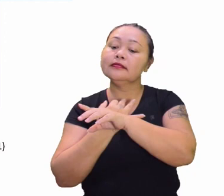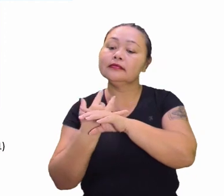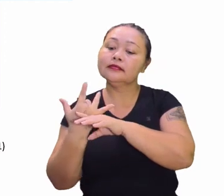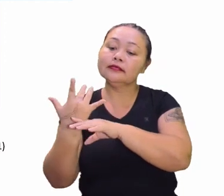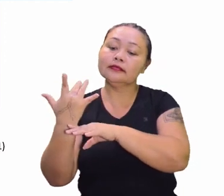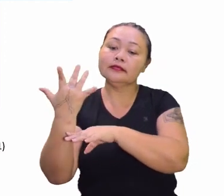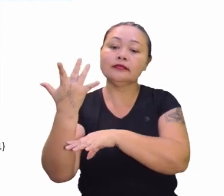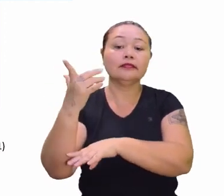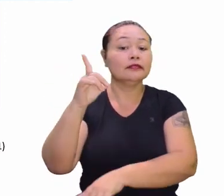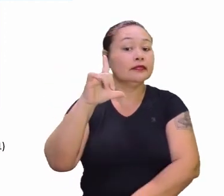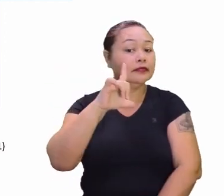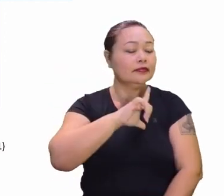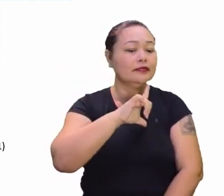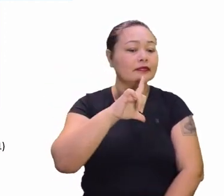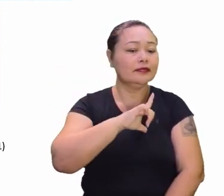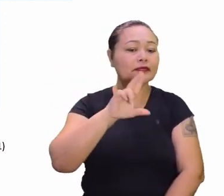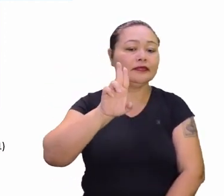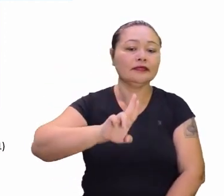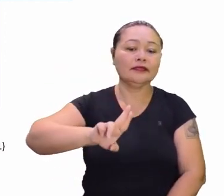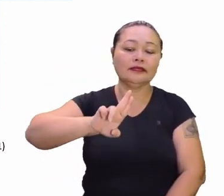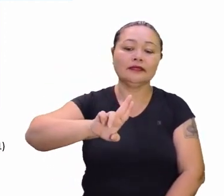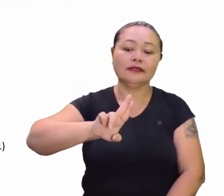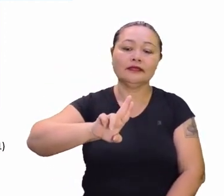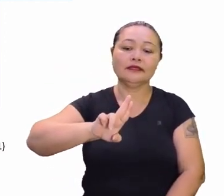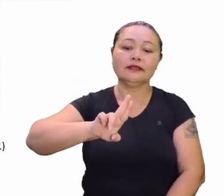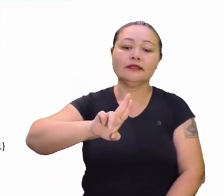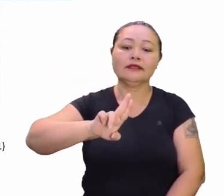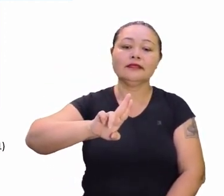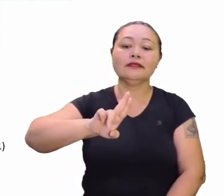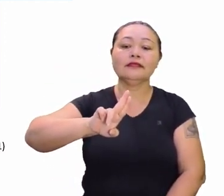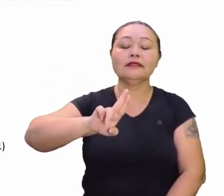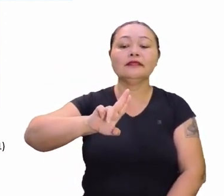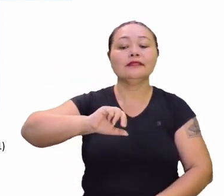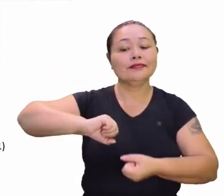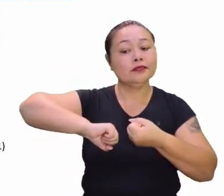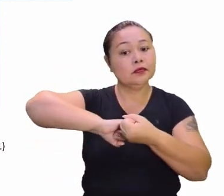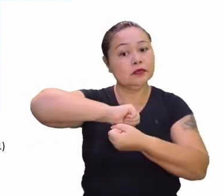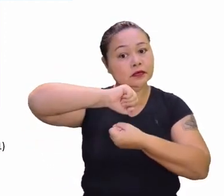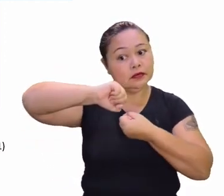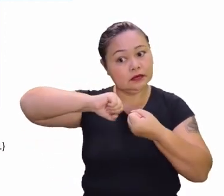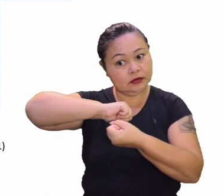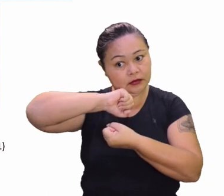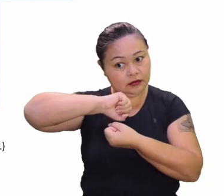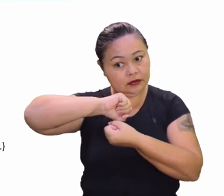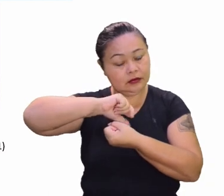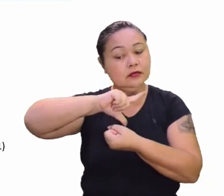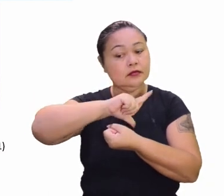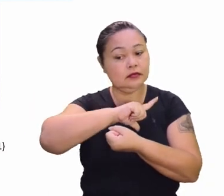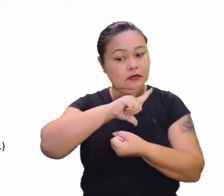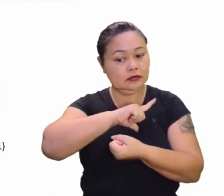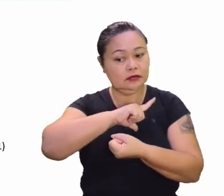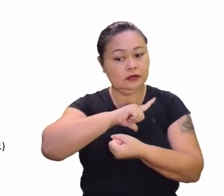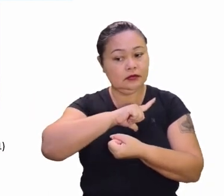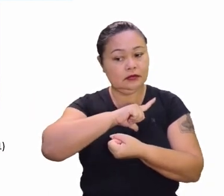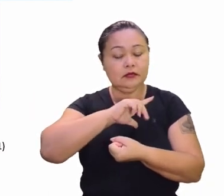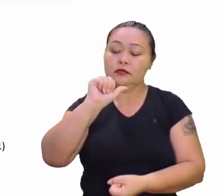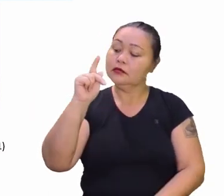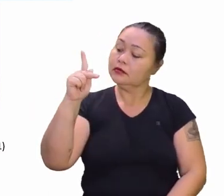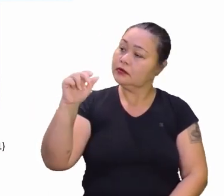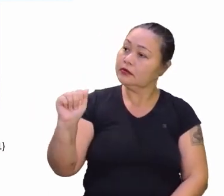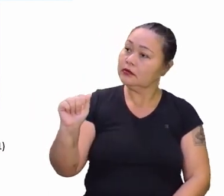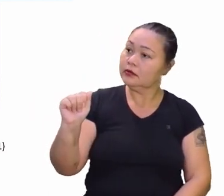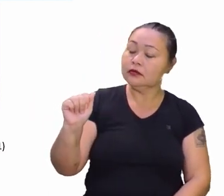e ela tem como utilidade o uso sustentável. As